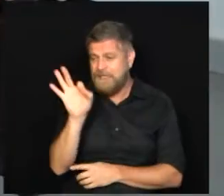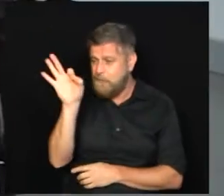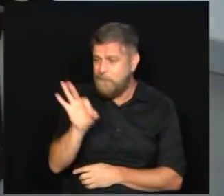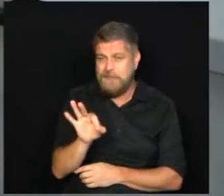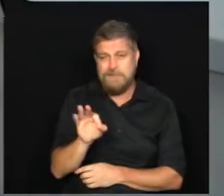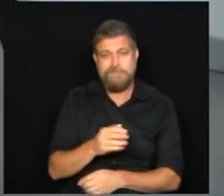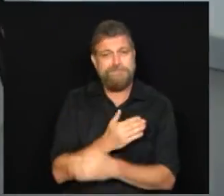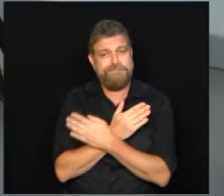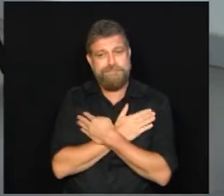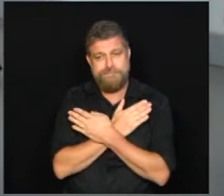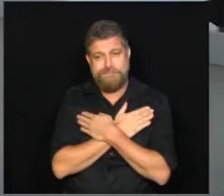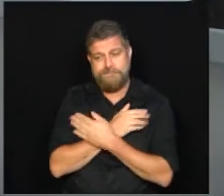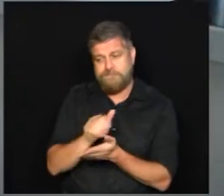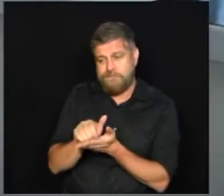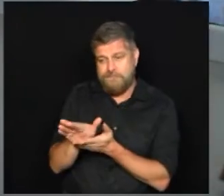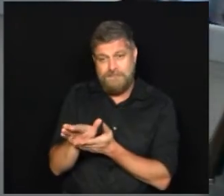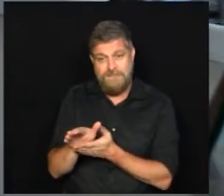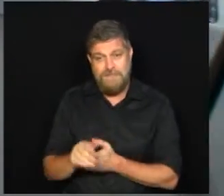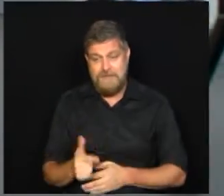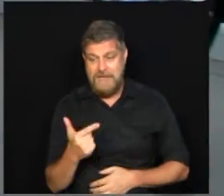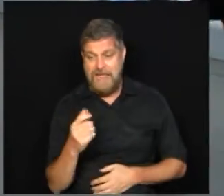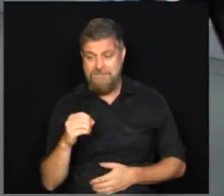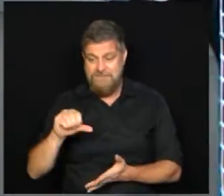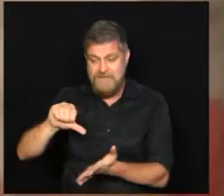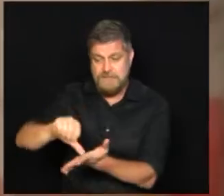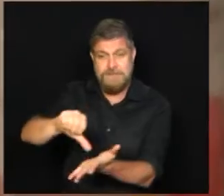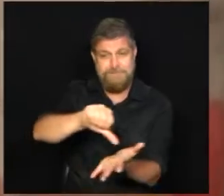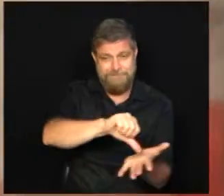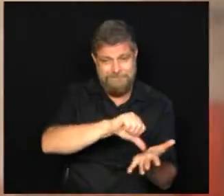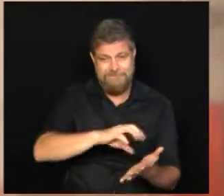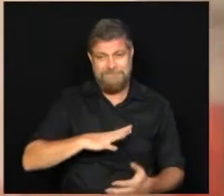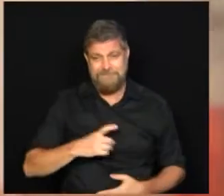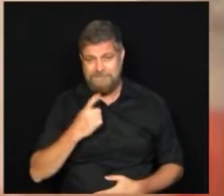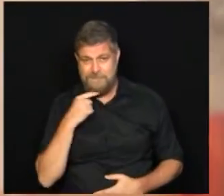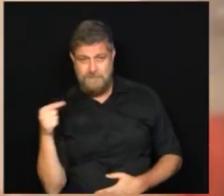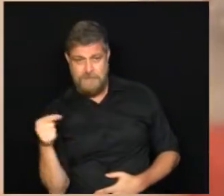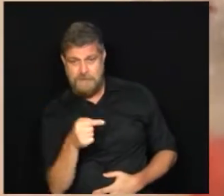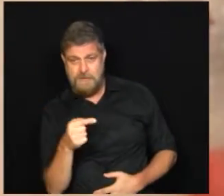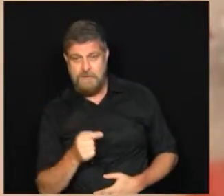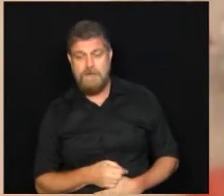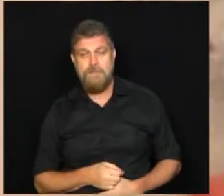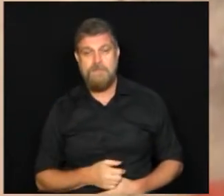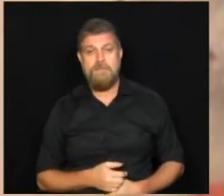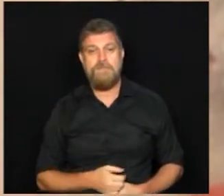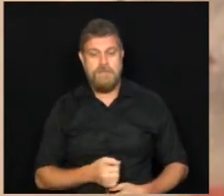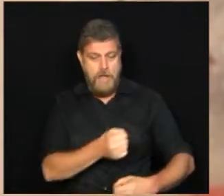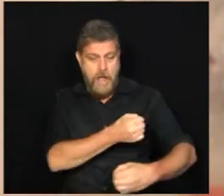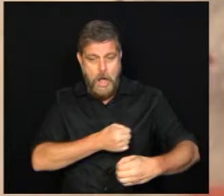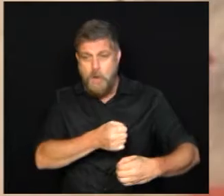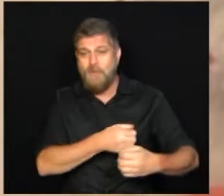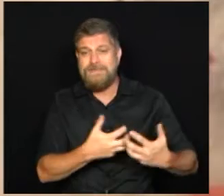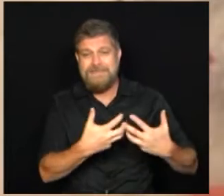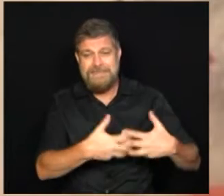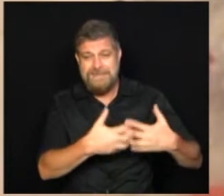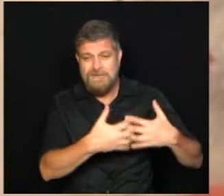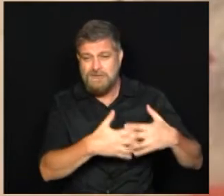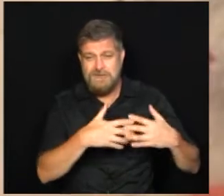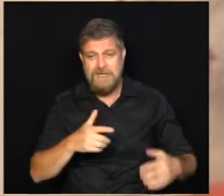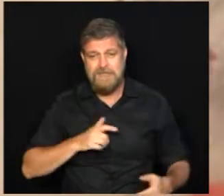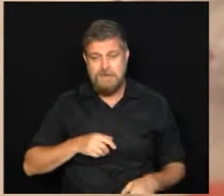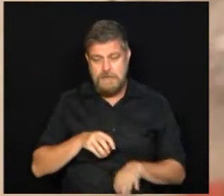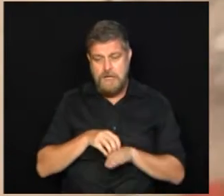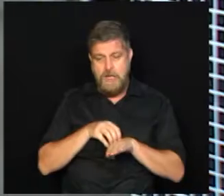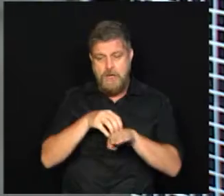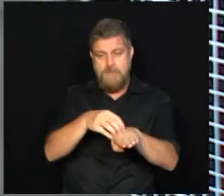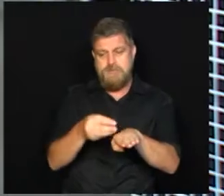dos funcionários nas mais de 20 unidades em Campinas para cozinha poder funcionar só se for por entrega